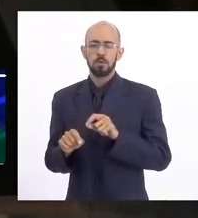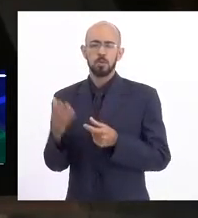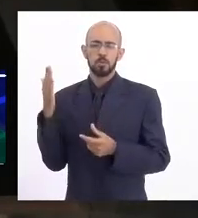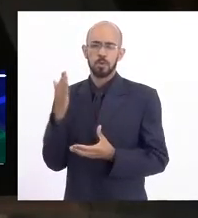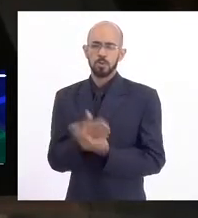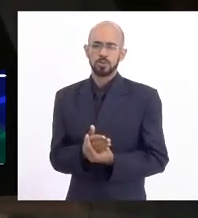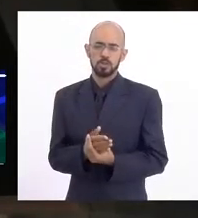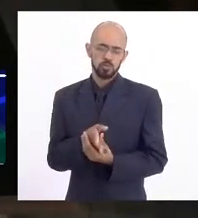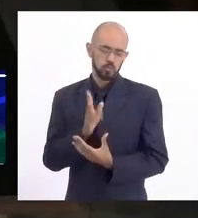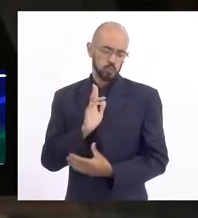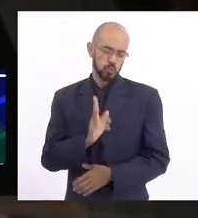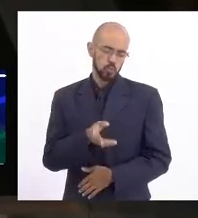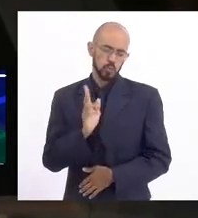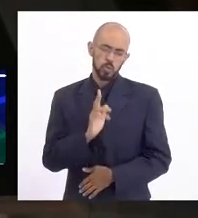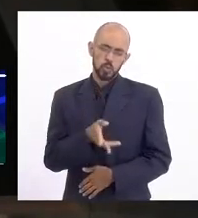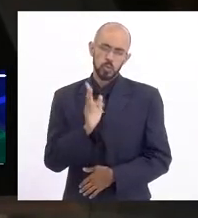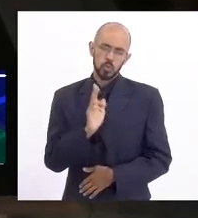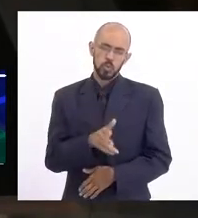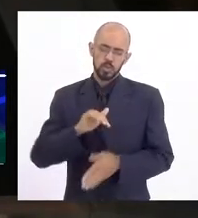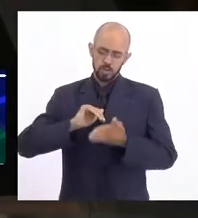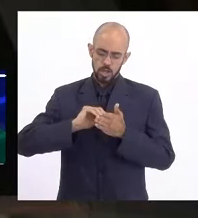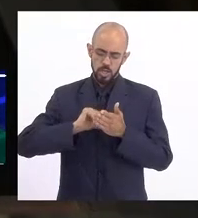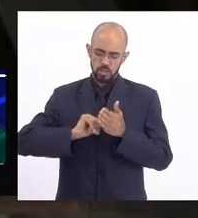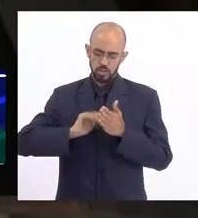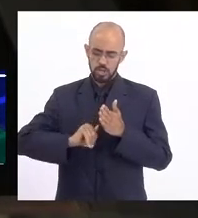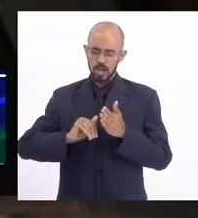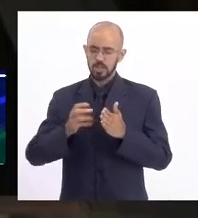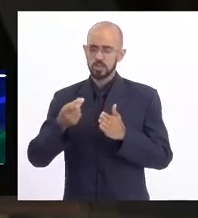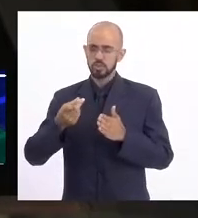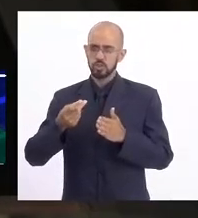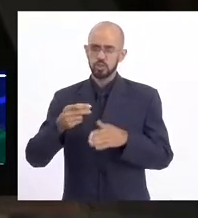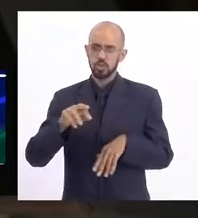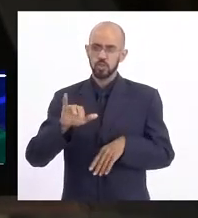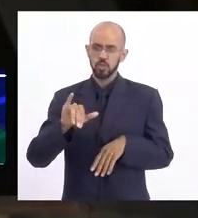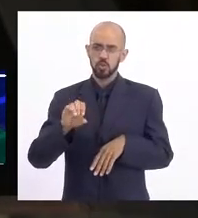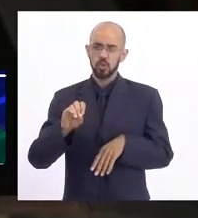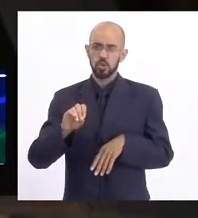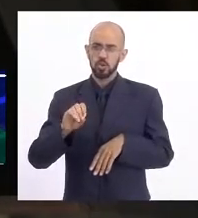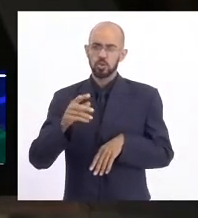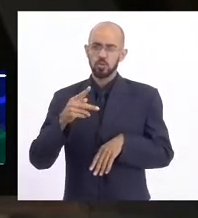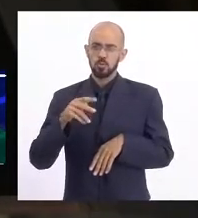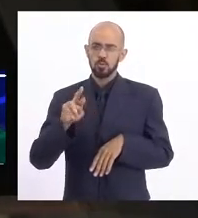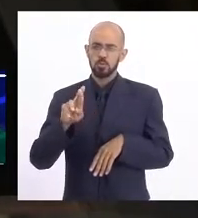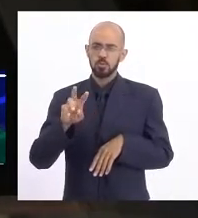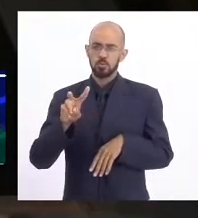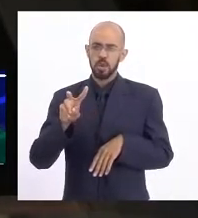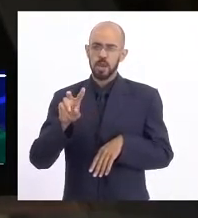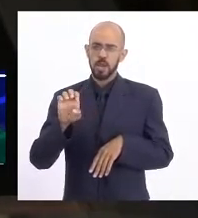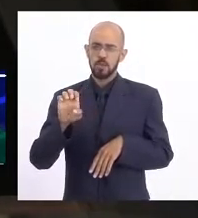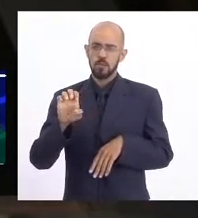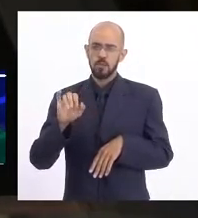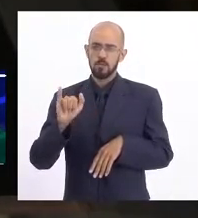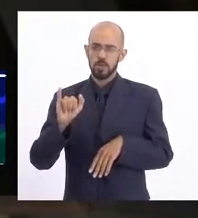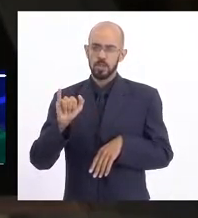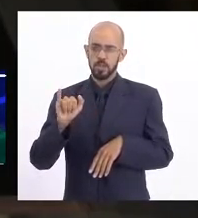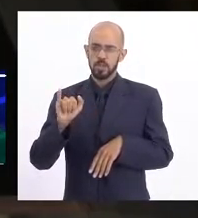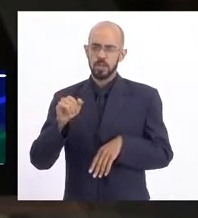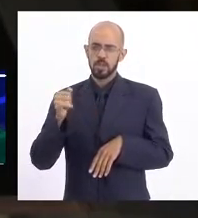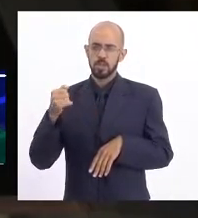continuado de descapitalização das receitas do Rio Previdência ao longo de